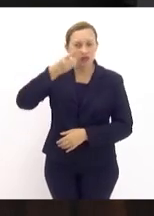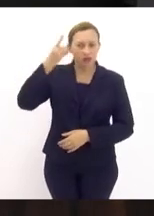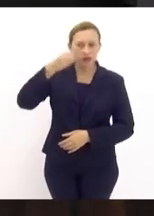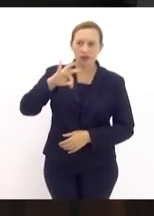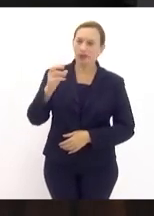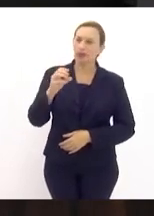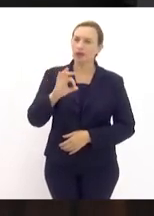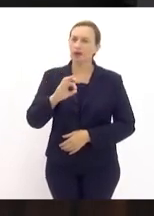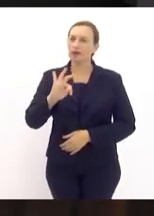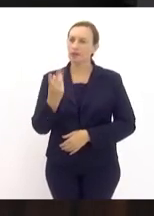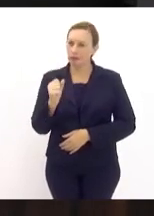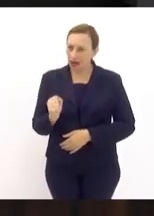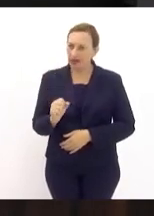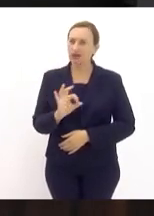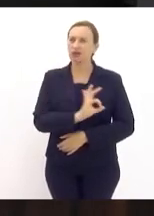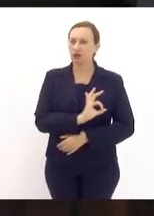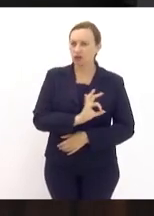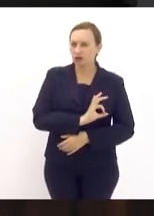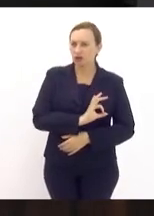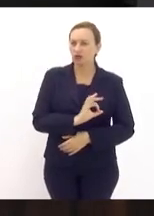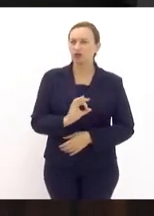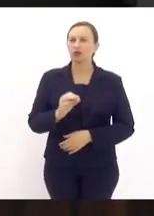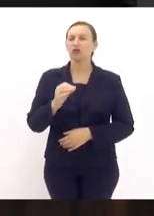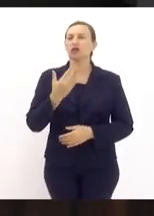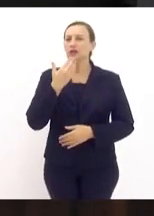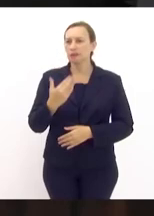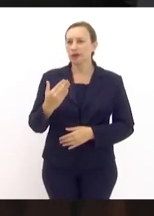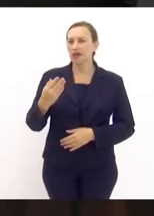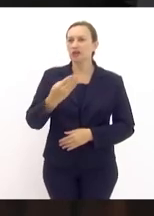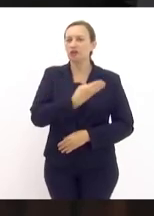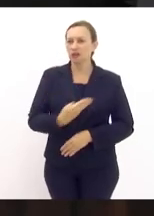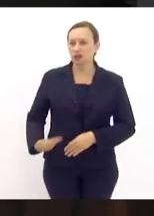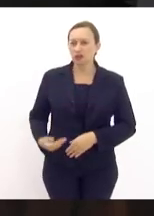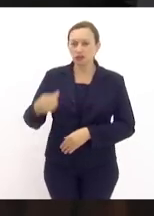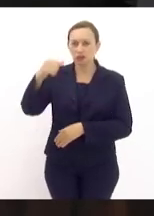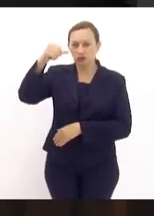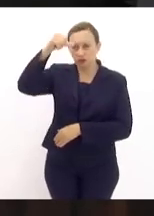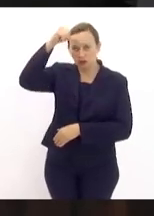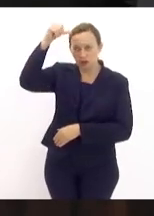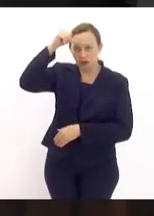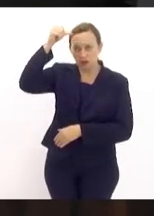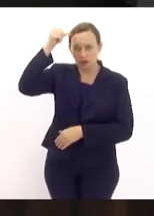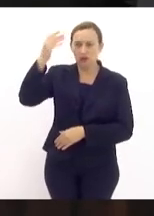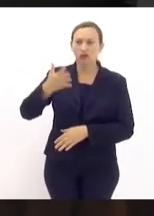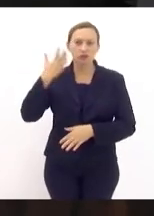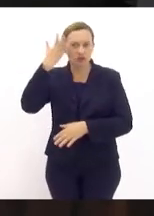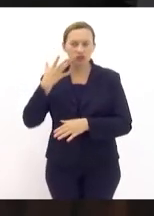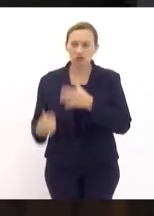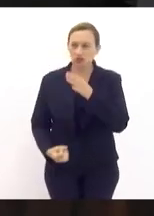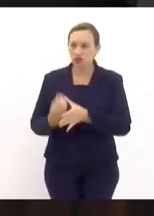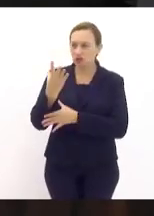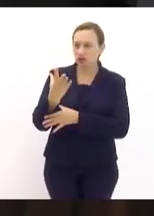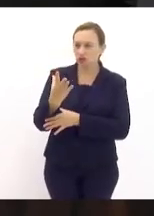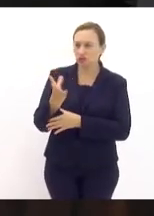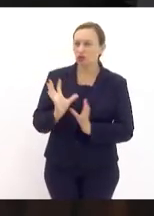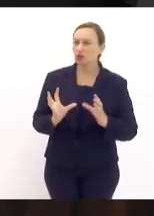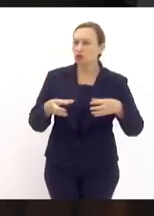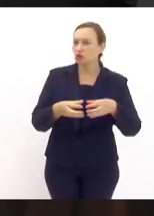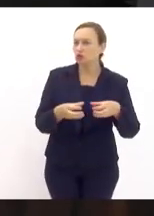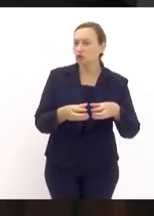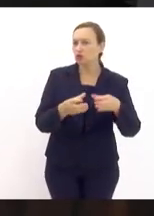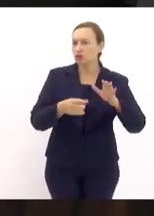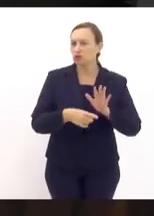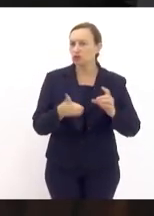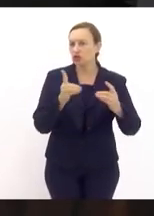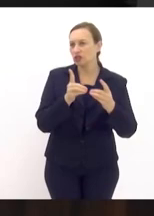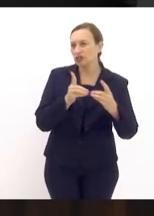Marta Rocha, que solicita ao excelentíssimo senhor governador Cláudio Castro o envio de mensagem dispondo sobre a criação de um núcleo de atendimento à mulher